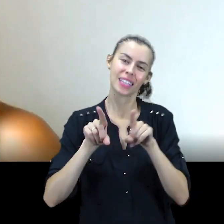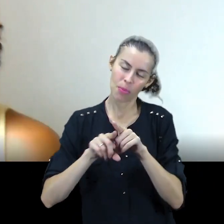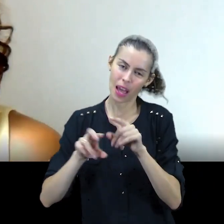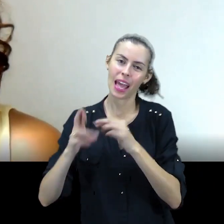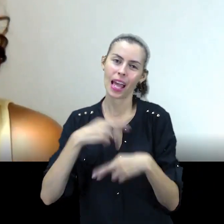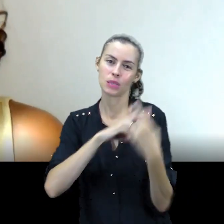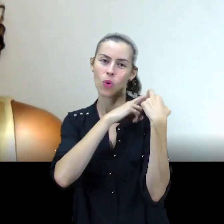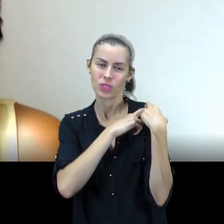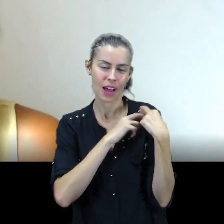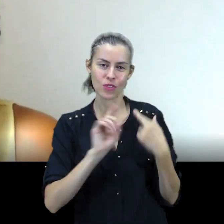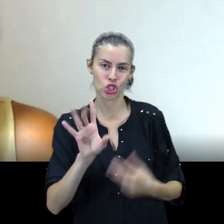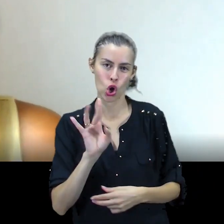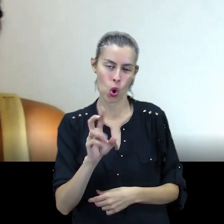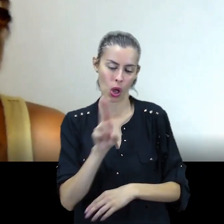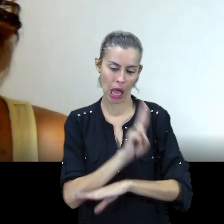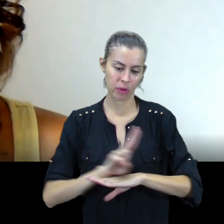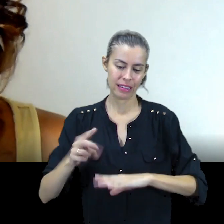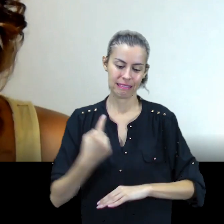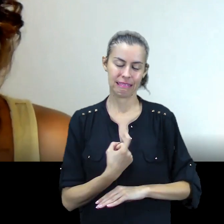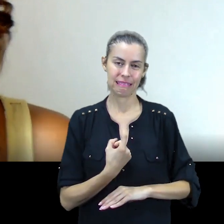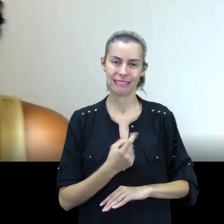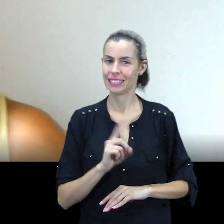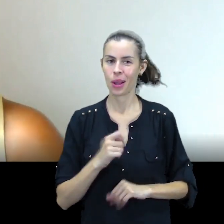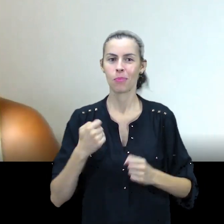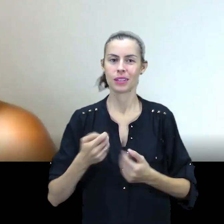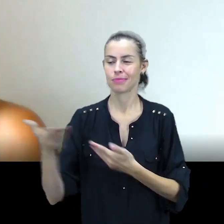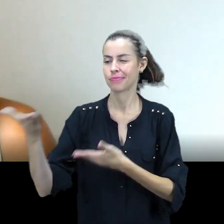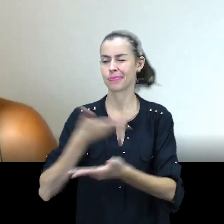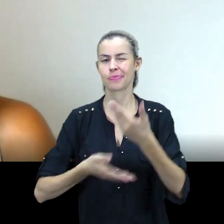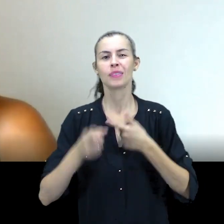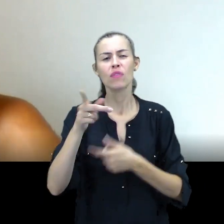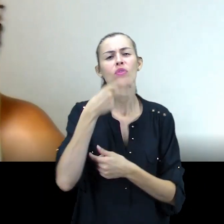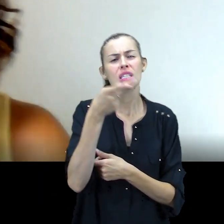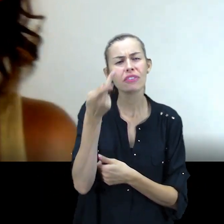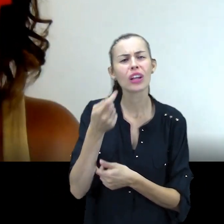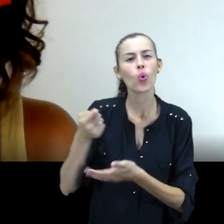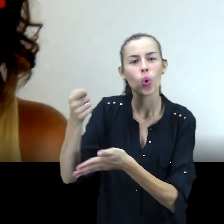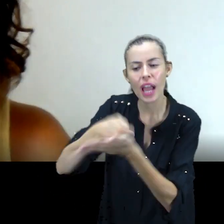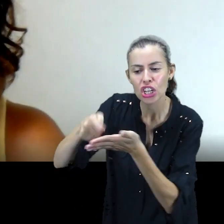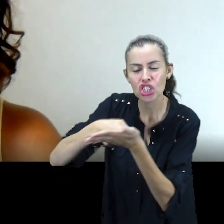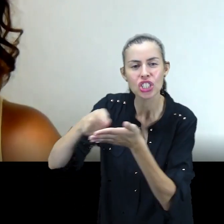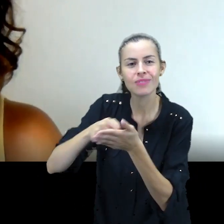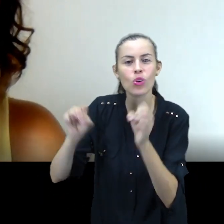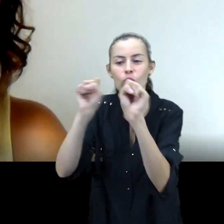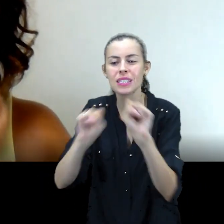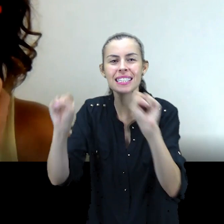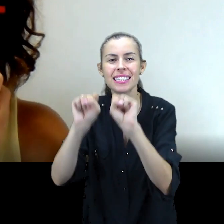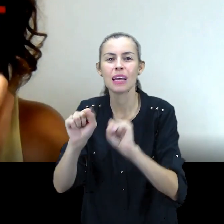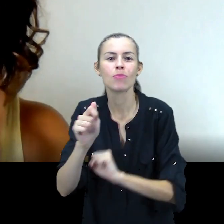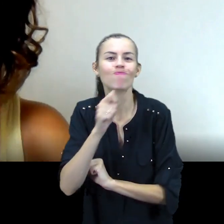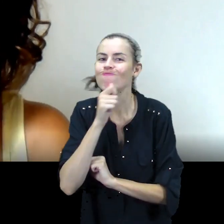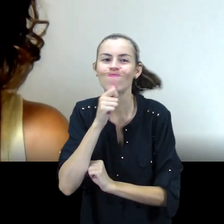realmente, que a DAC, nossa diretoria acadêmica, tenha vestido a camiseta nesse processo, foi muito importante, tem sido muito